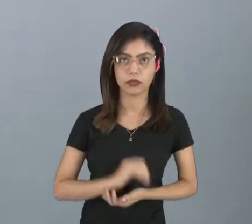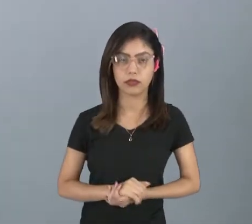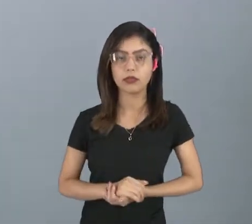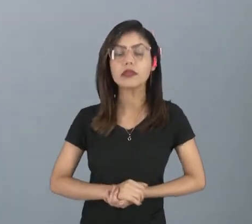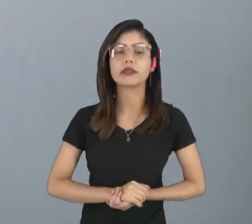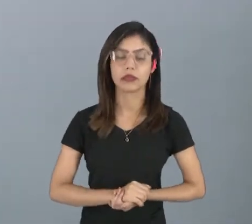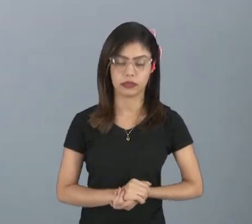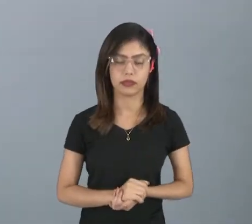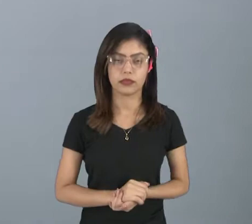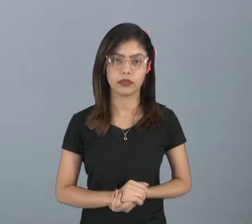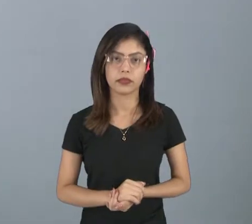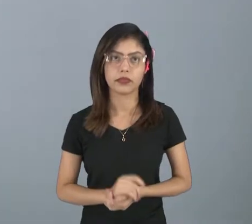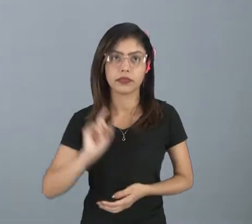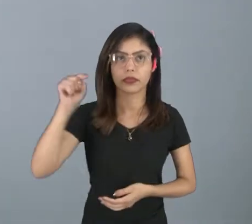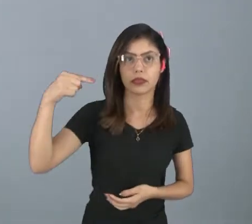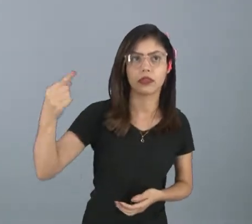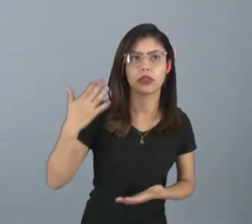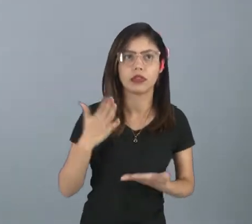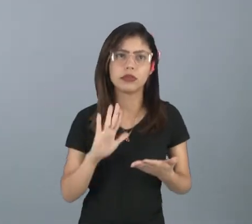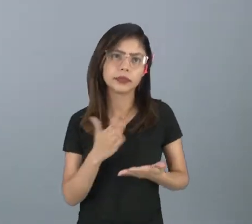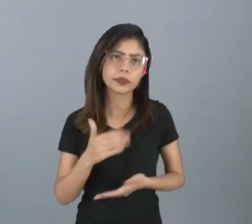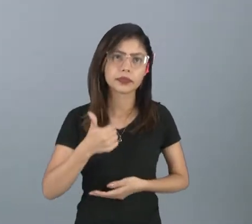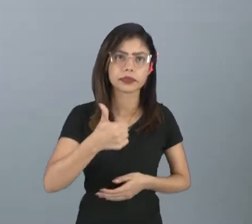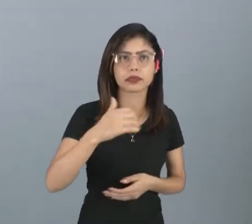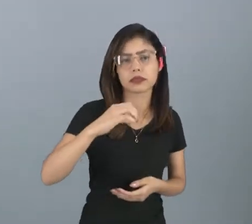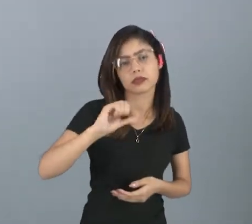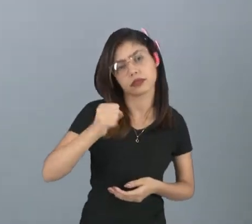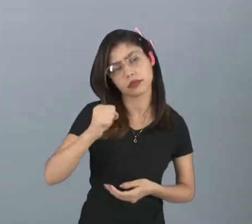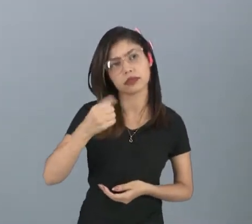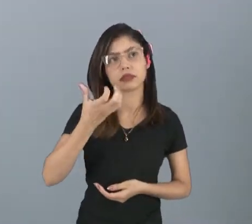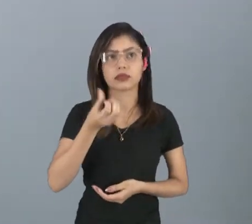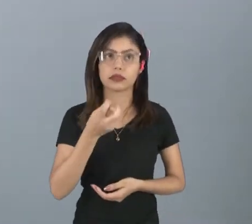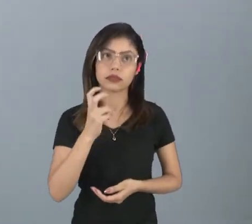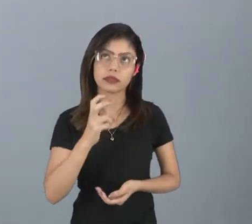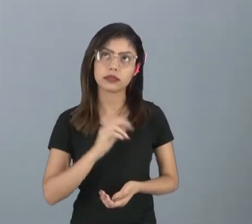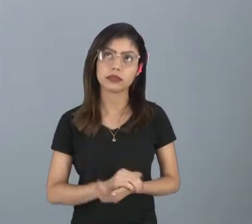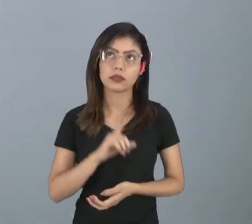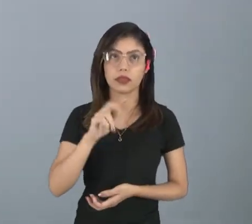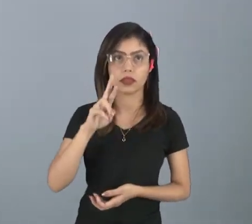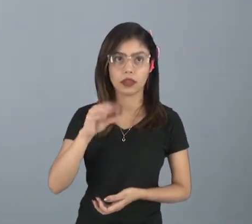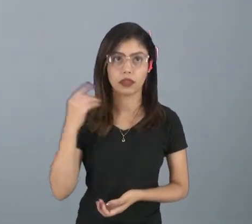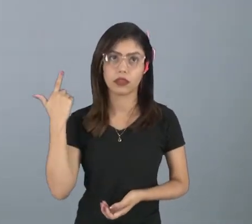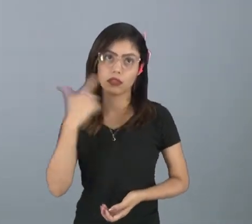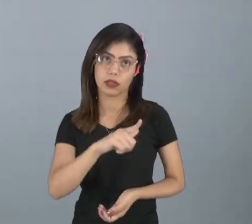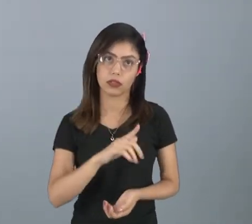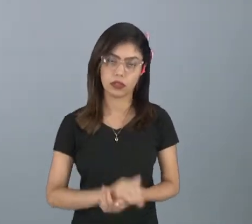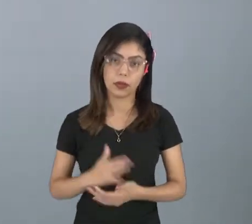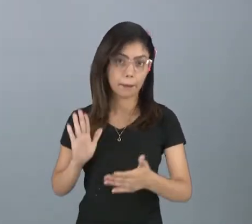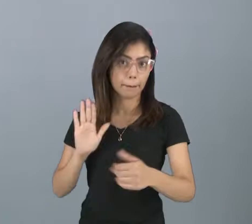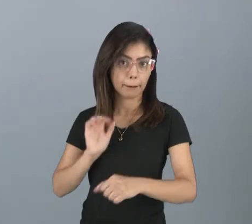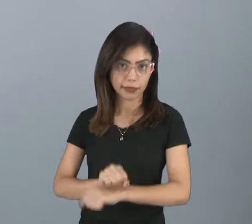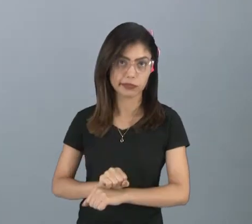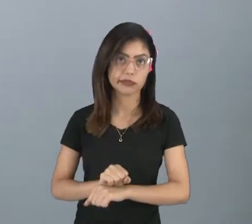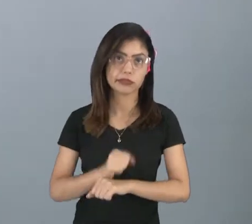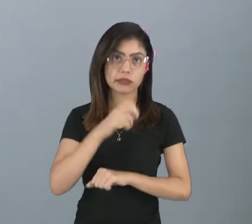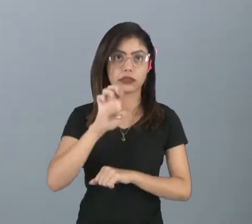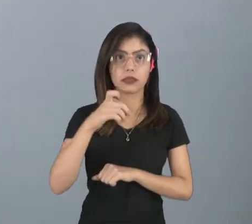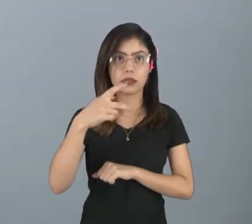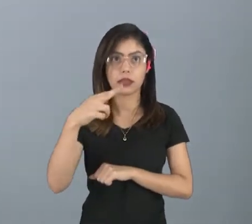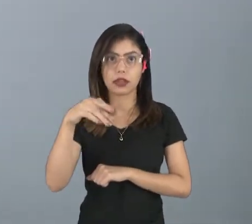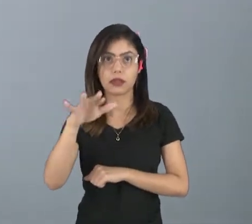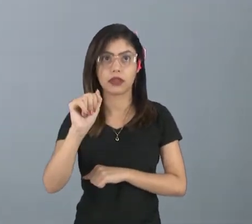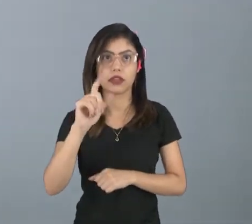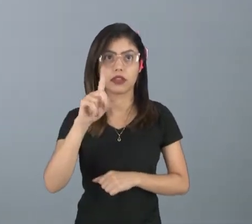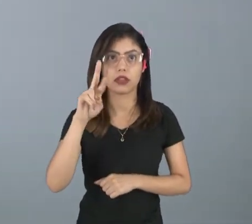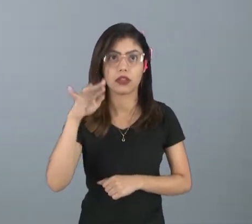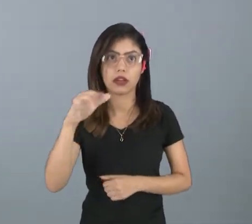adequado. Então, lá por volta de 1865, Londres conseguiu então dar um basta nas epidemias de